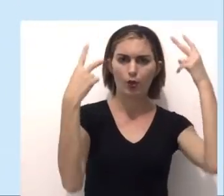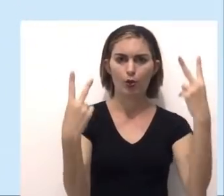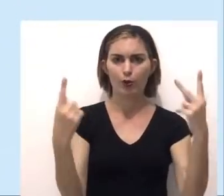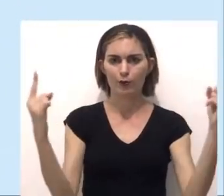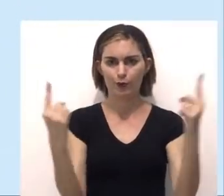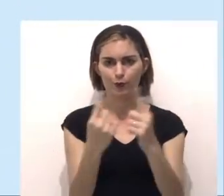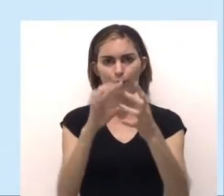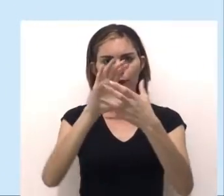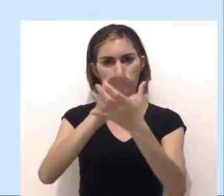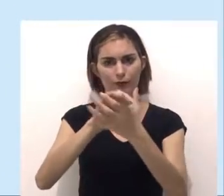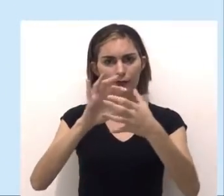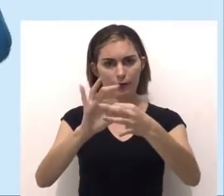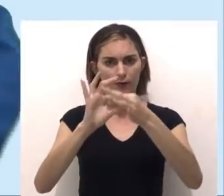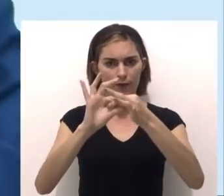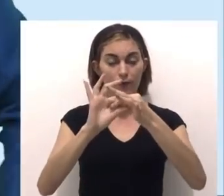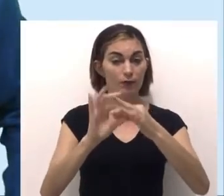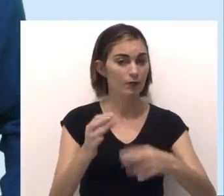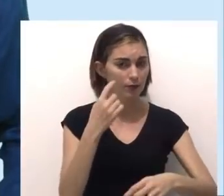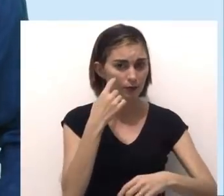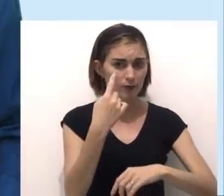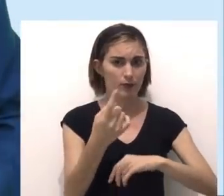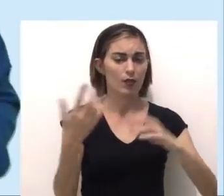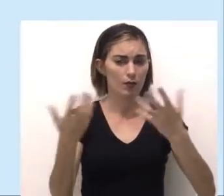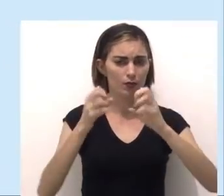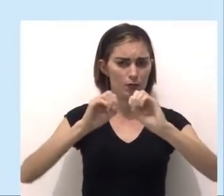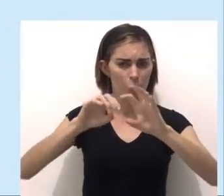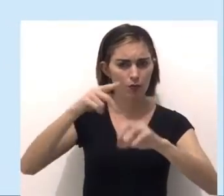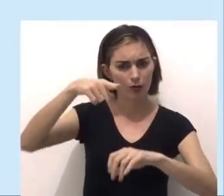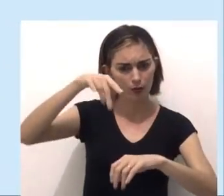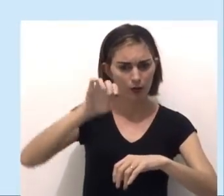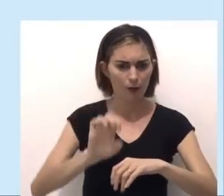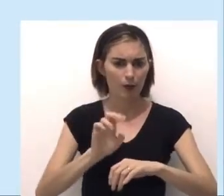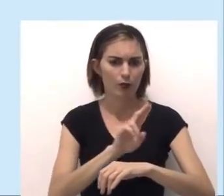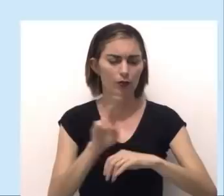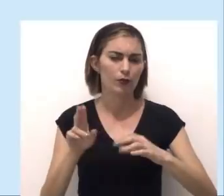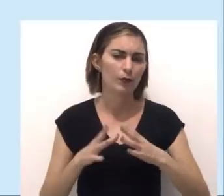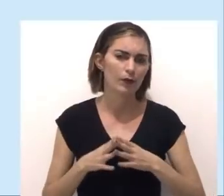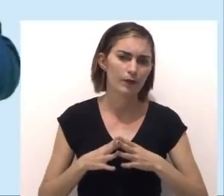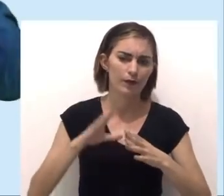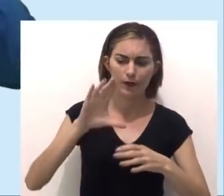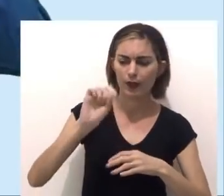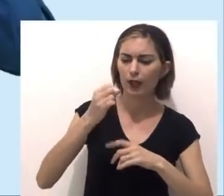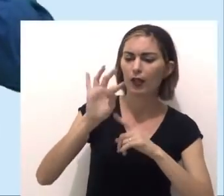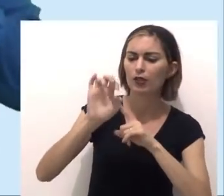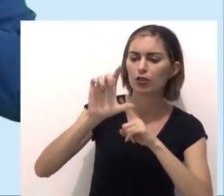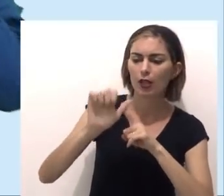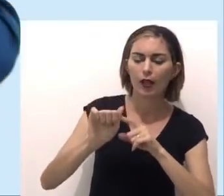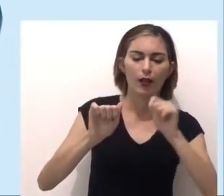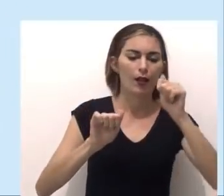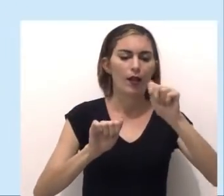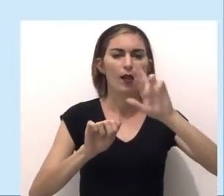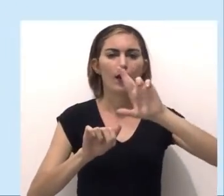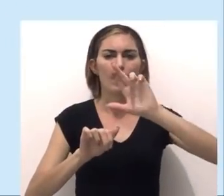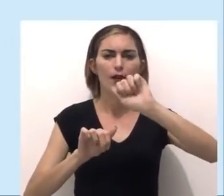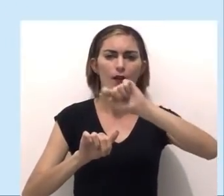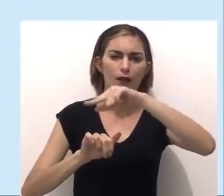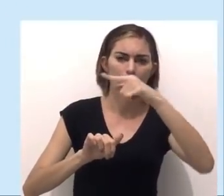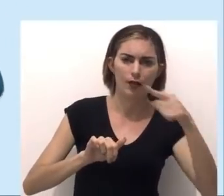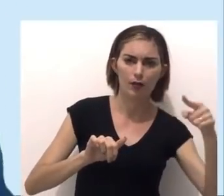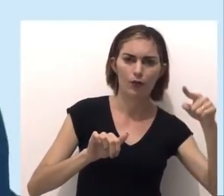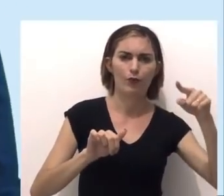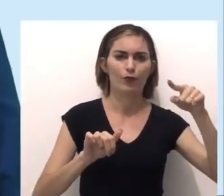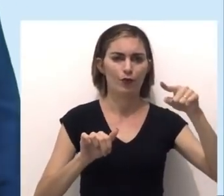unificaram. Então, você que está assistindo agora o Educa PE, quais foram os dois reinos? Castela e